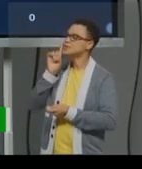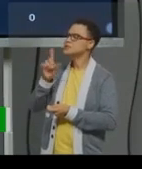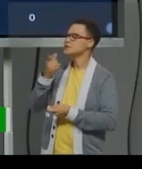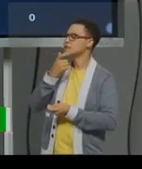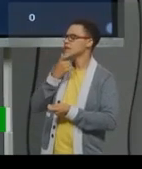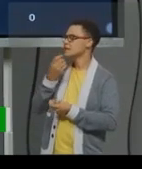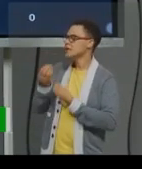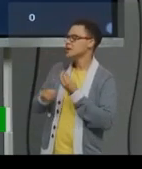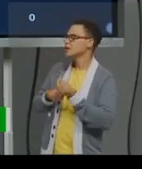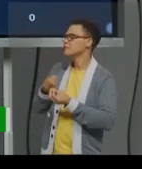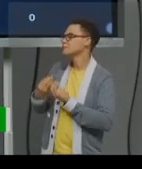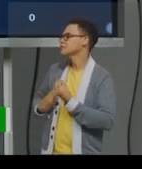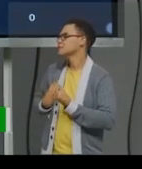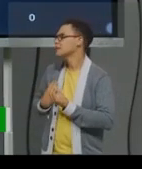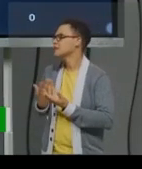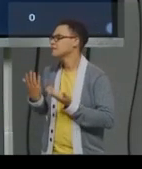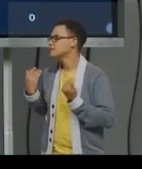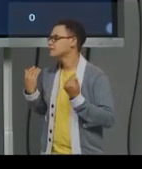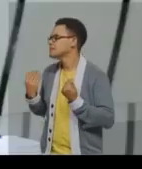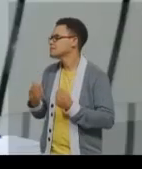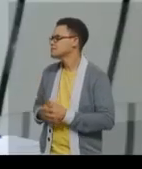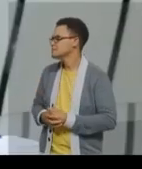Inglaterra?